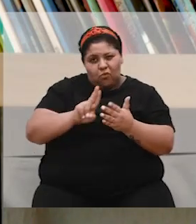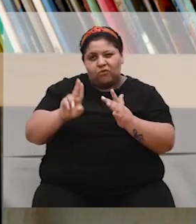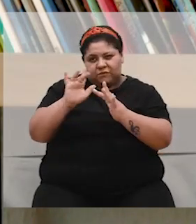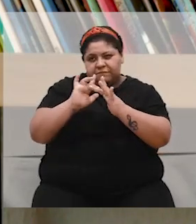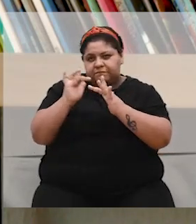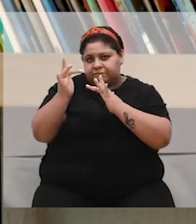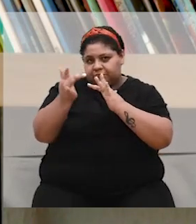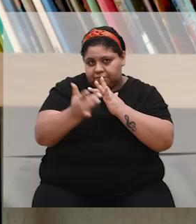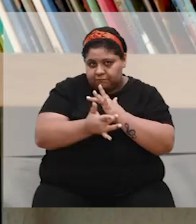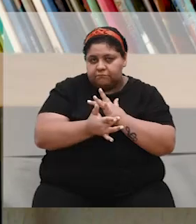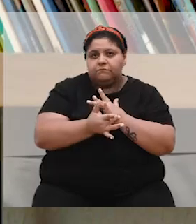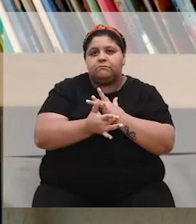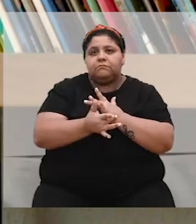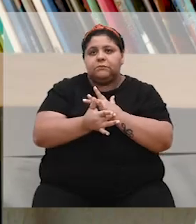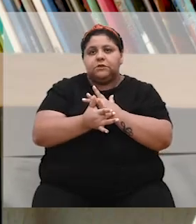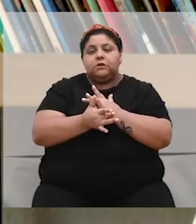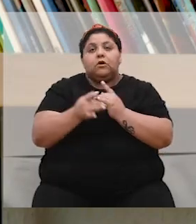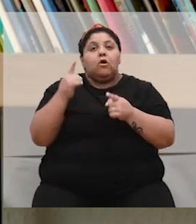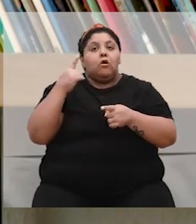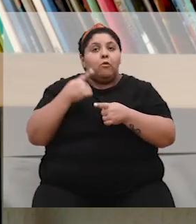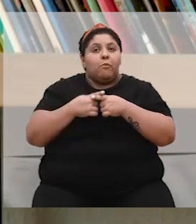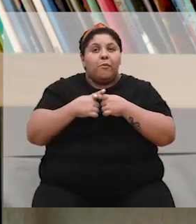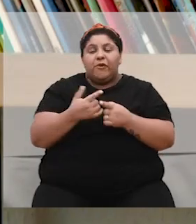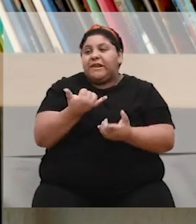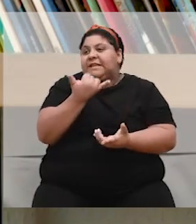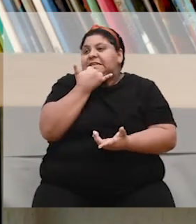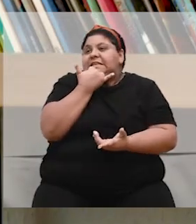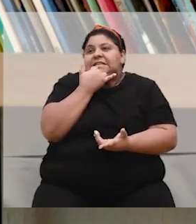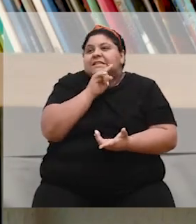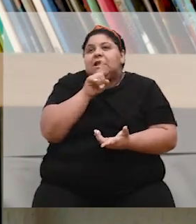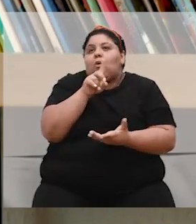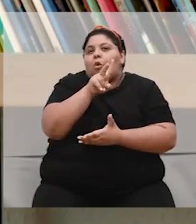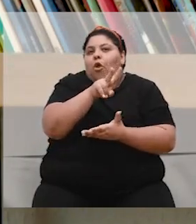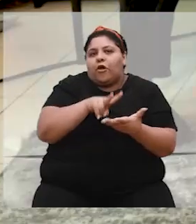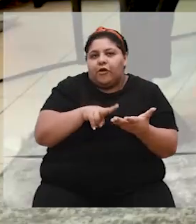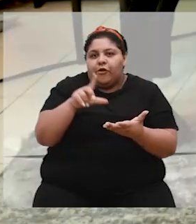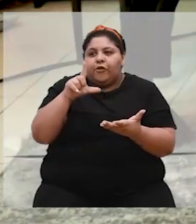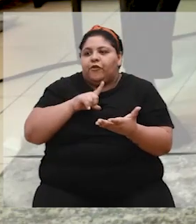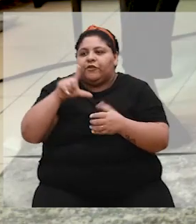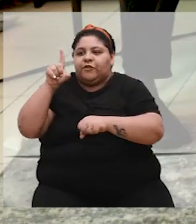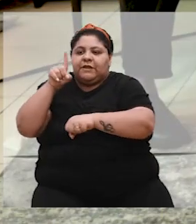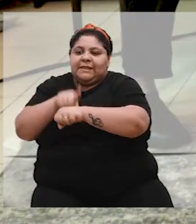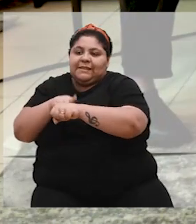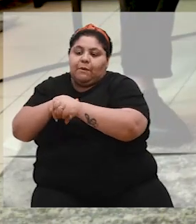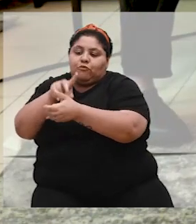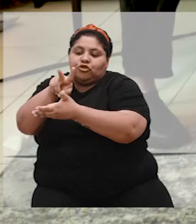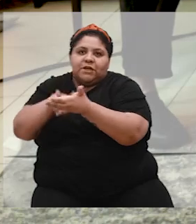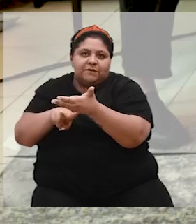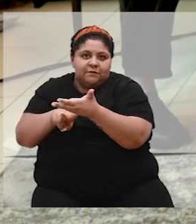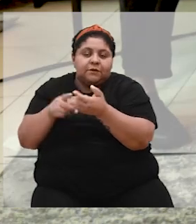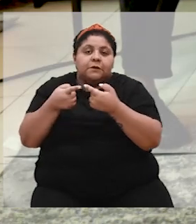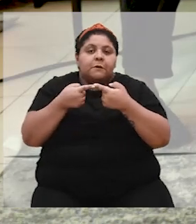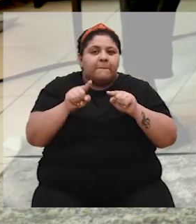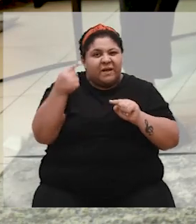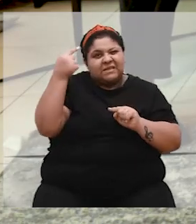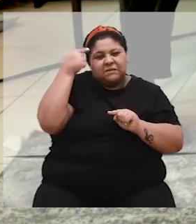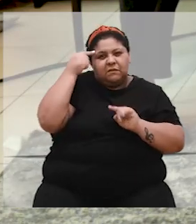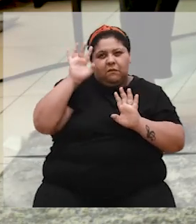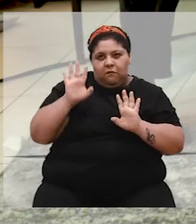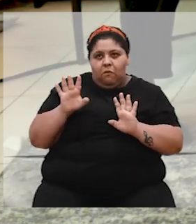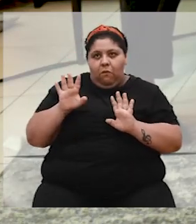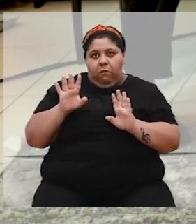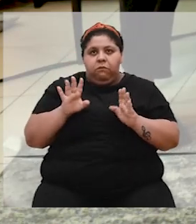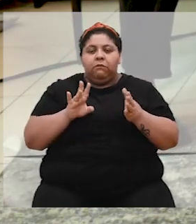uso das redes sociais, que tomam um tempo, porque uma das desculpas por não ler era não ter tempo de leitura.